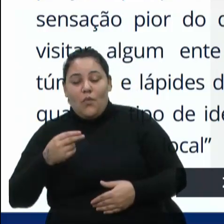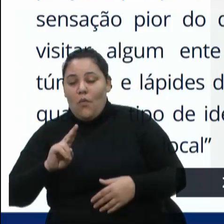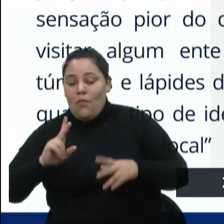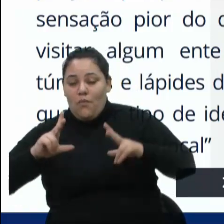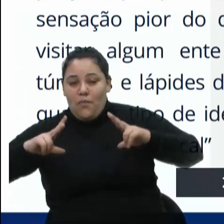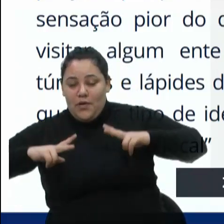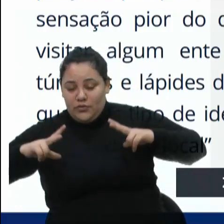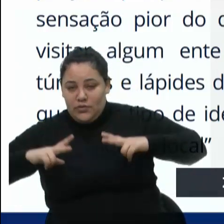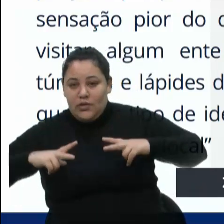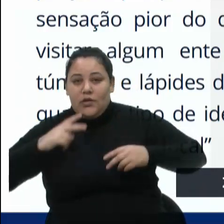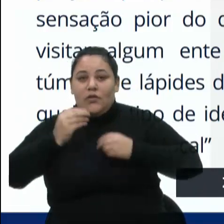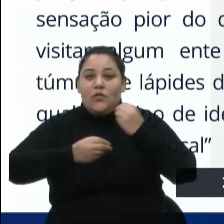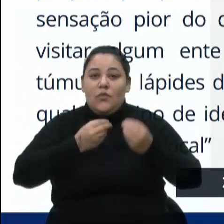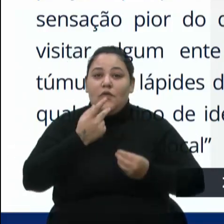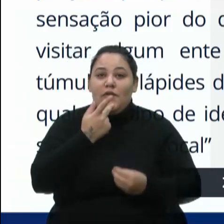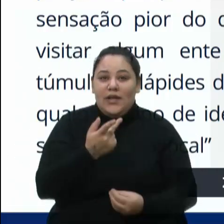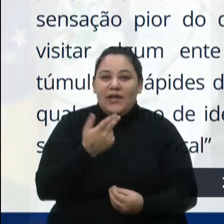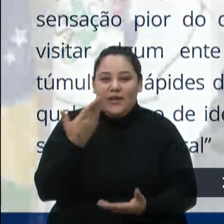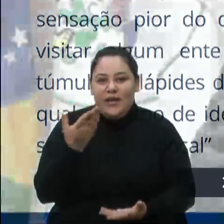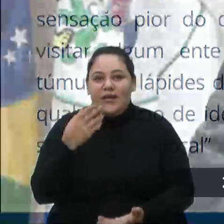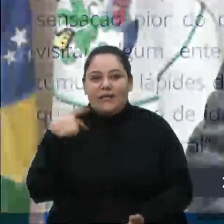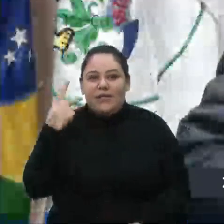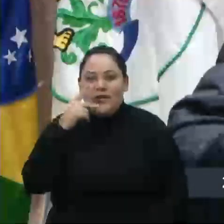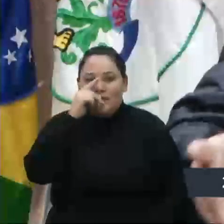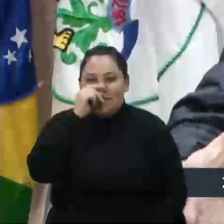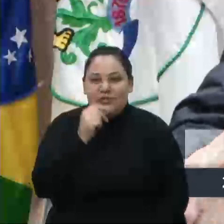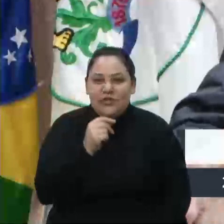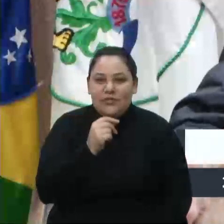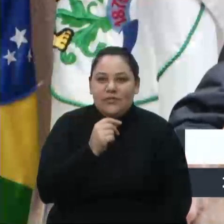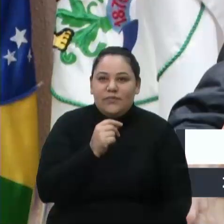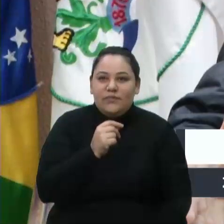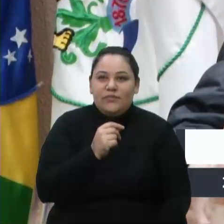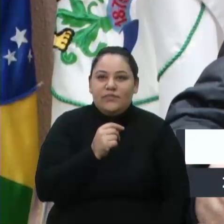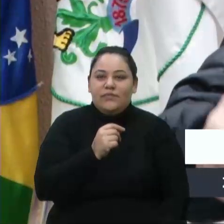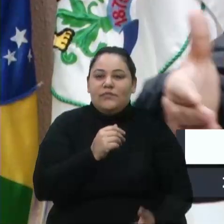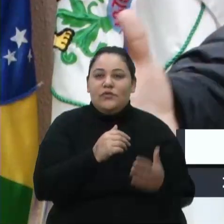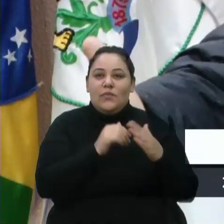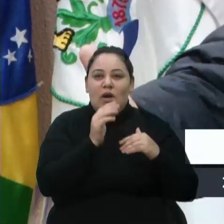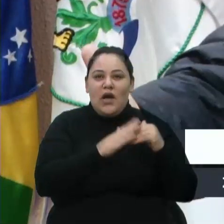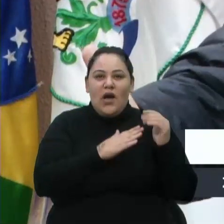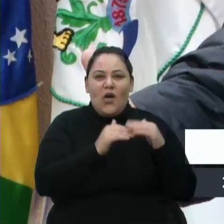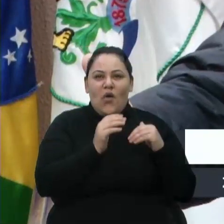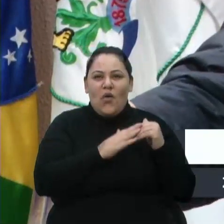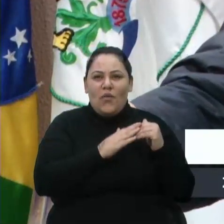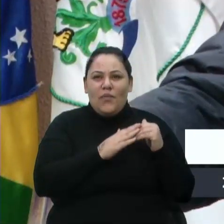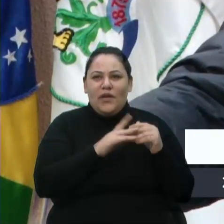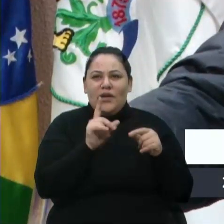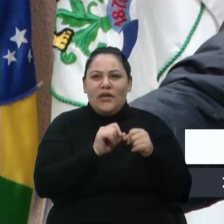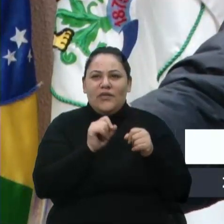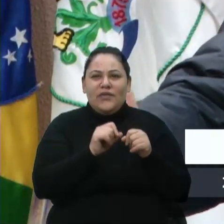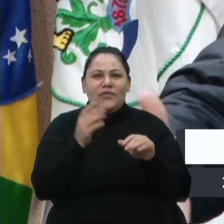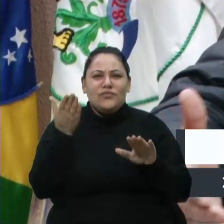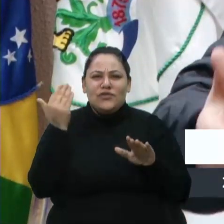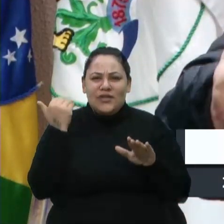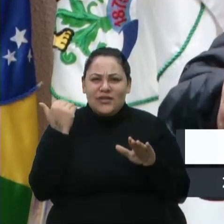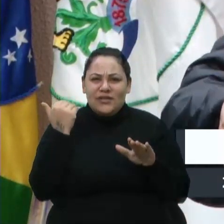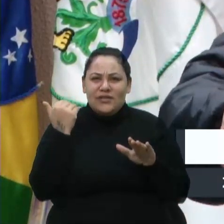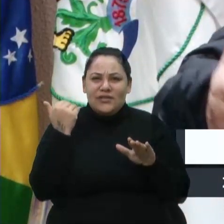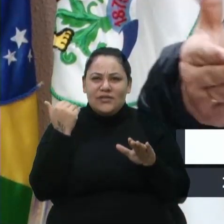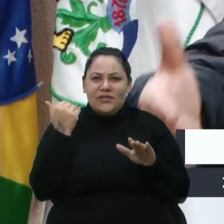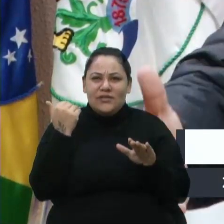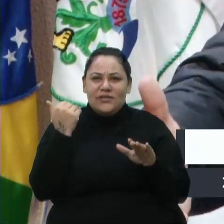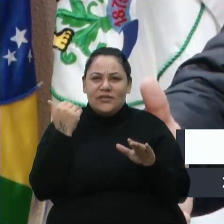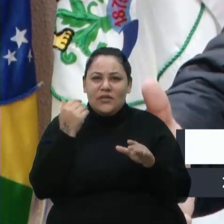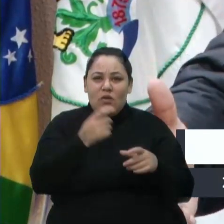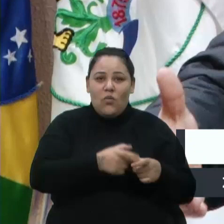porque, como eu estava falando, né, vereador Fantinel, agora há pouco, numa obra que eu fiz, né, há poucos dias atrás, um poste